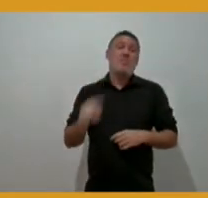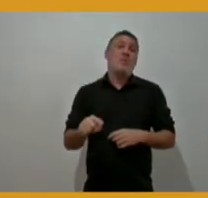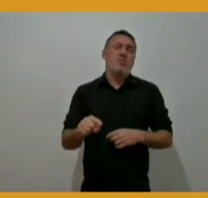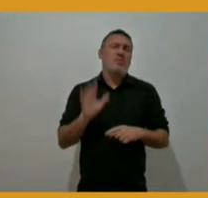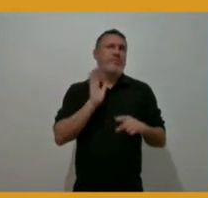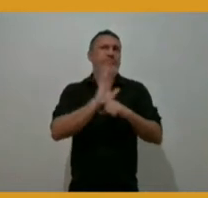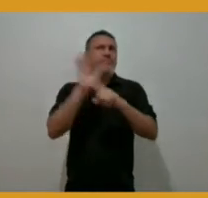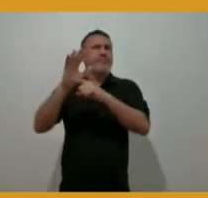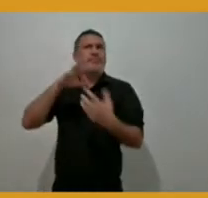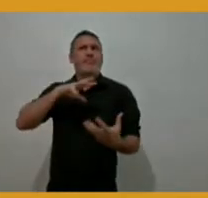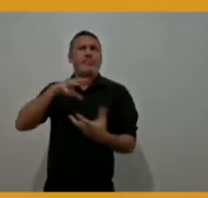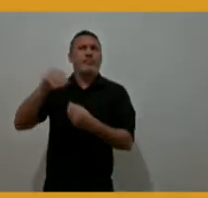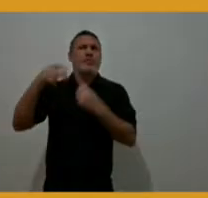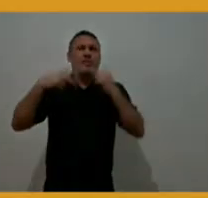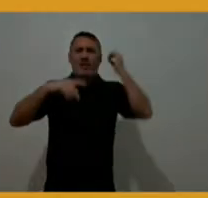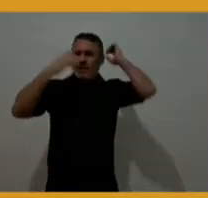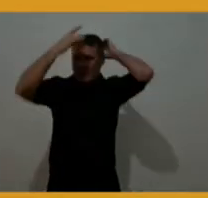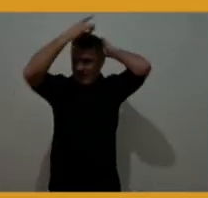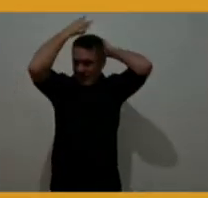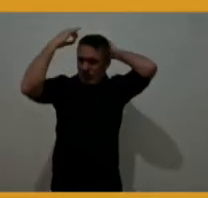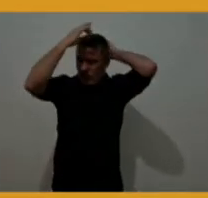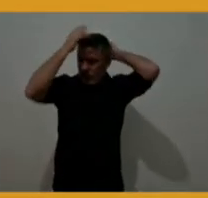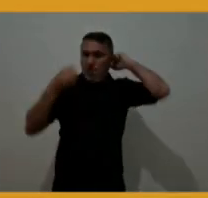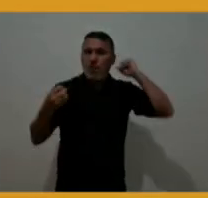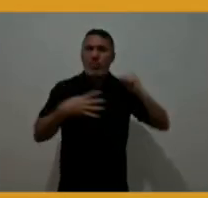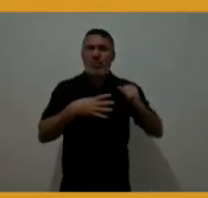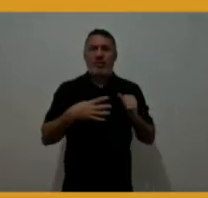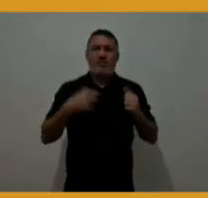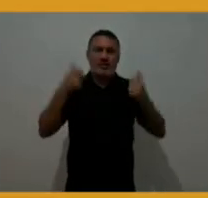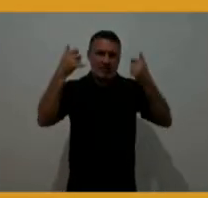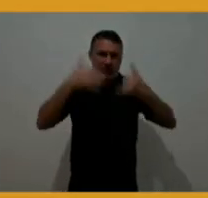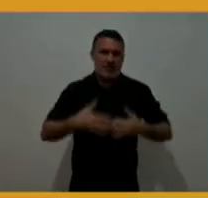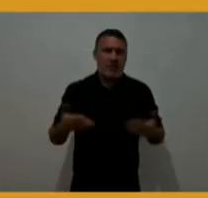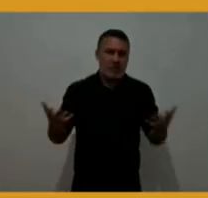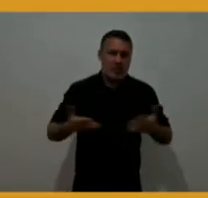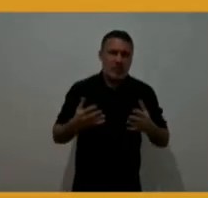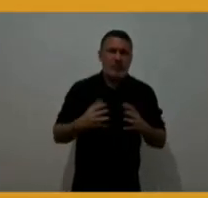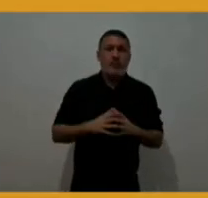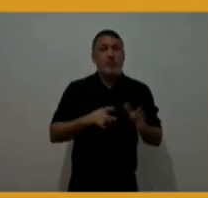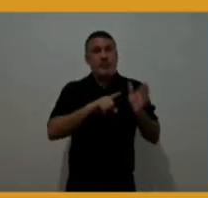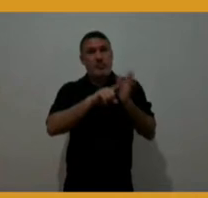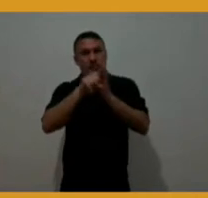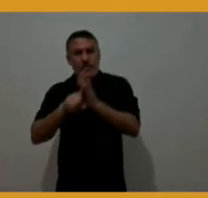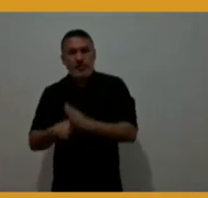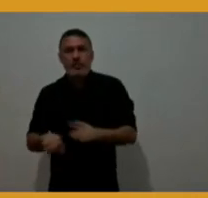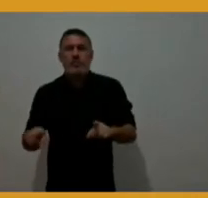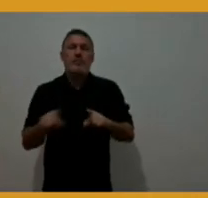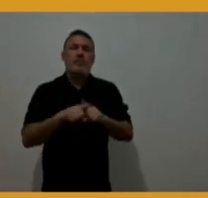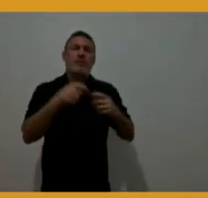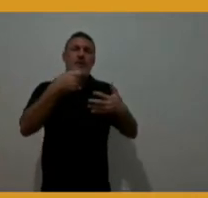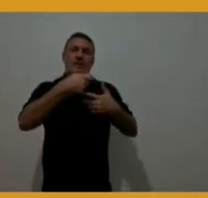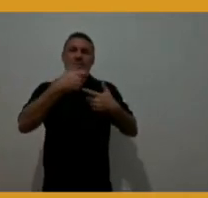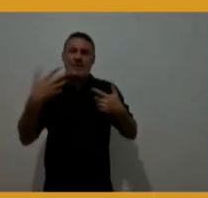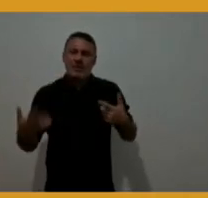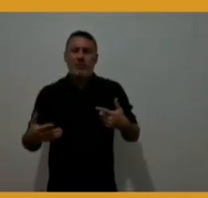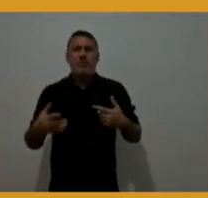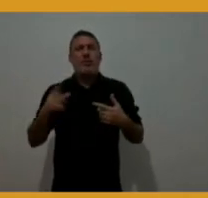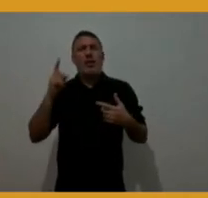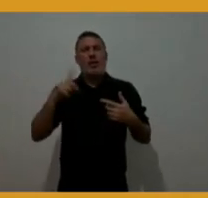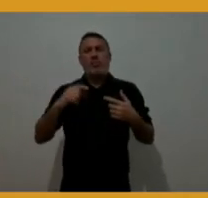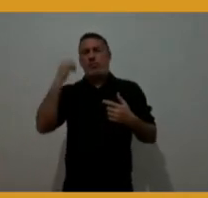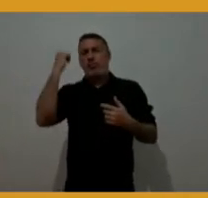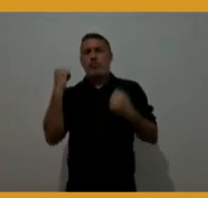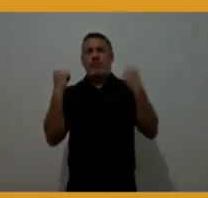moderno a que nós estamos nos referindo. A pesquisa e a extensão são os pilares de excelência dessa